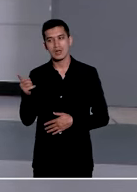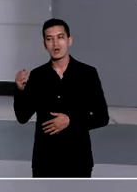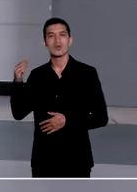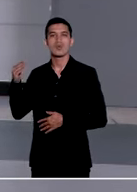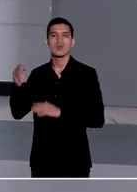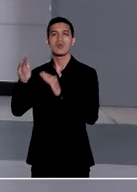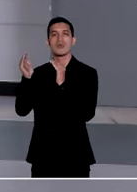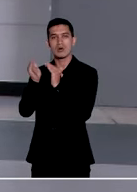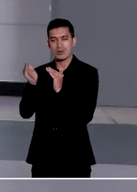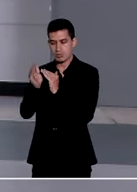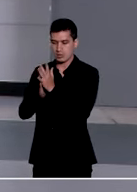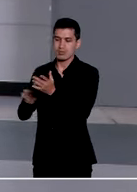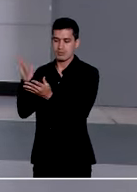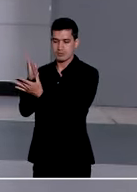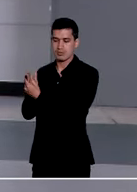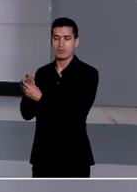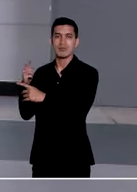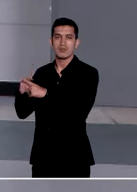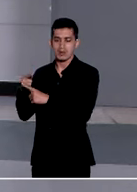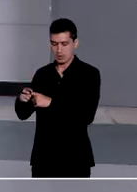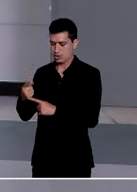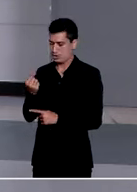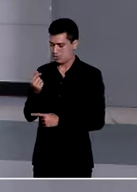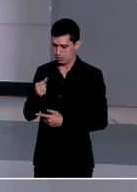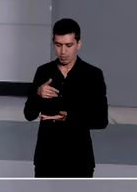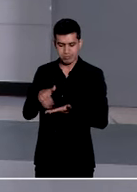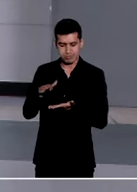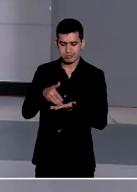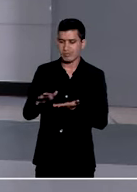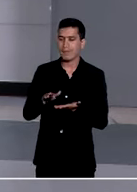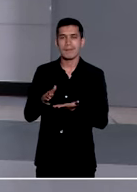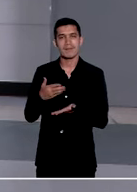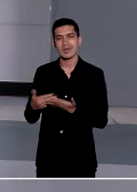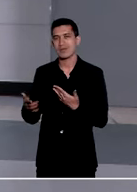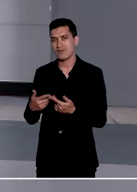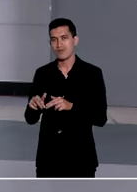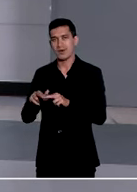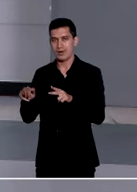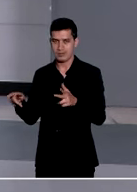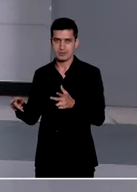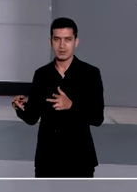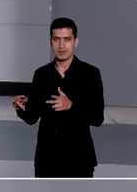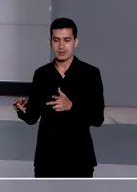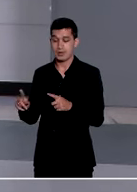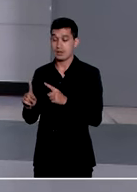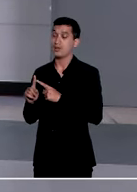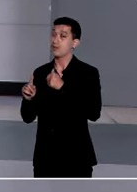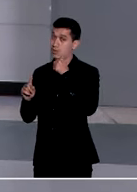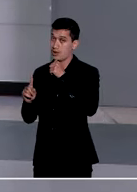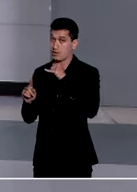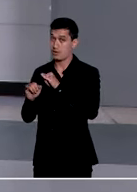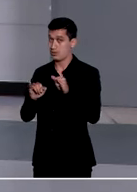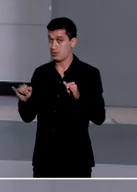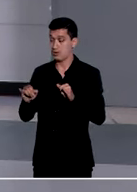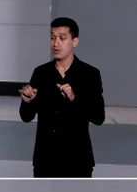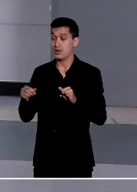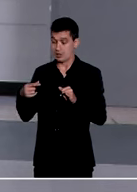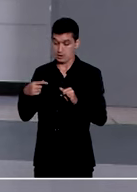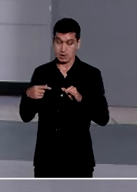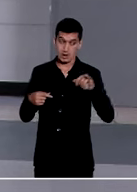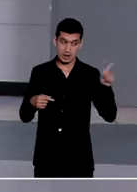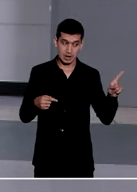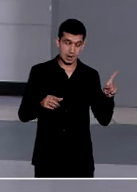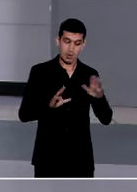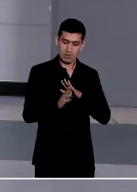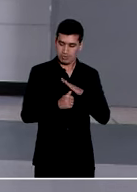devido a transações bancárias realizadas por uma pessoa que roubou seu celular a mulher alegou que Embora tenha informado o banco acerca do